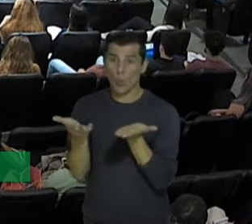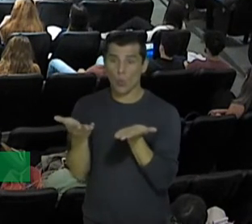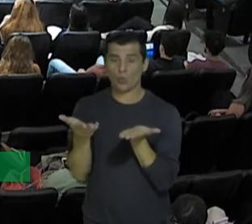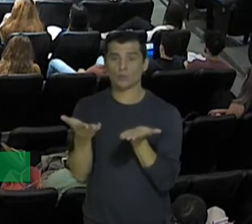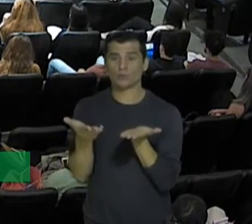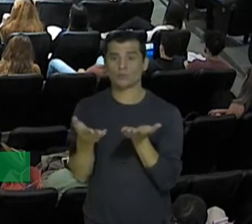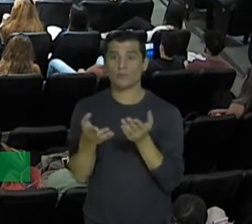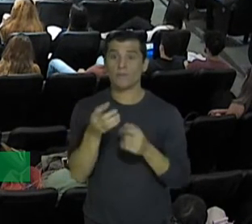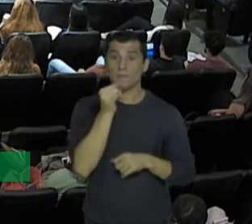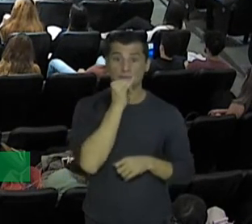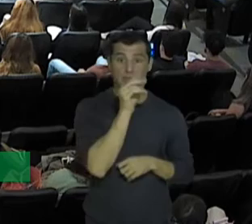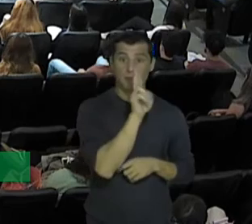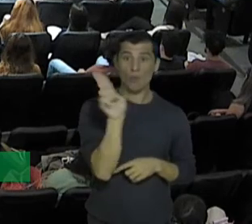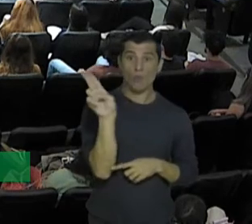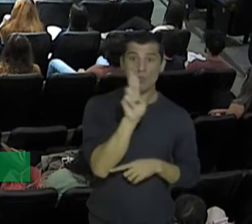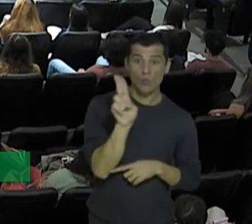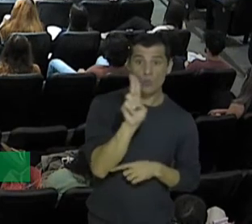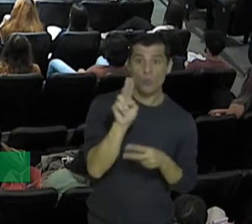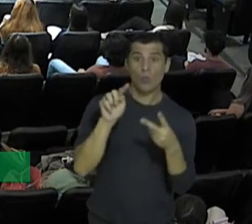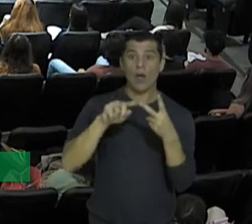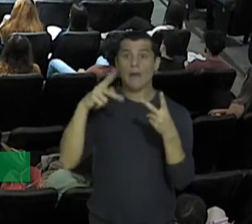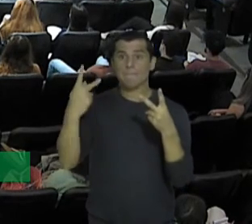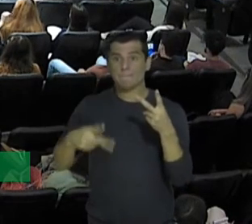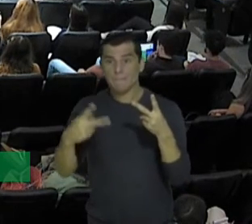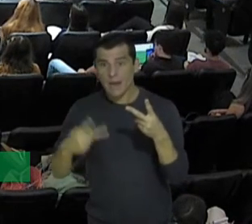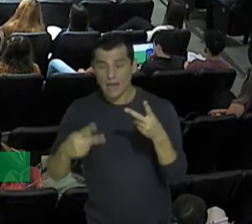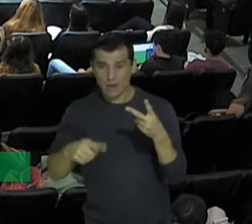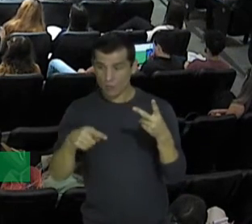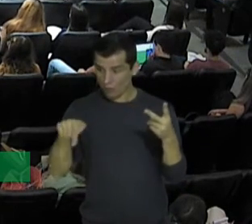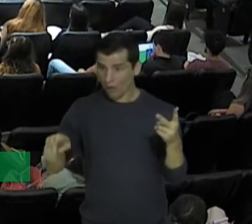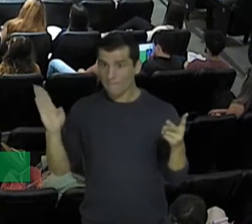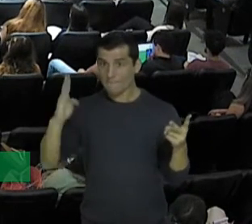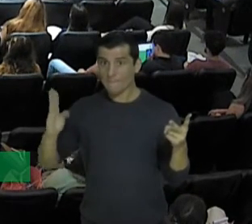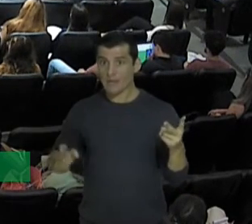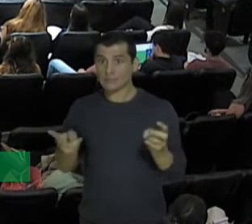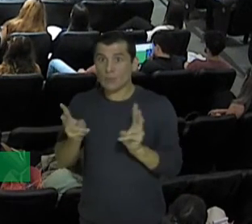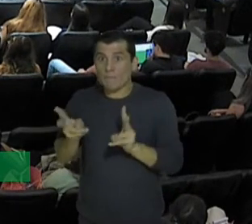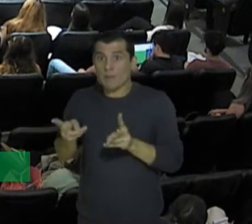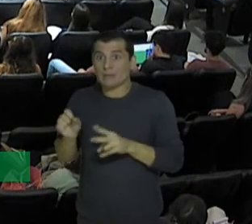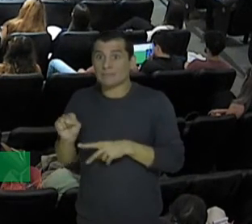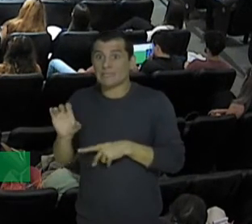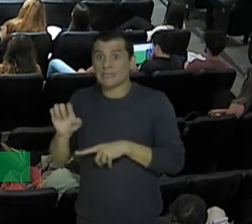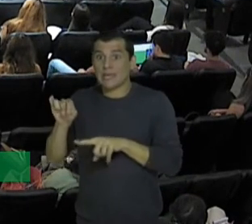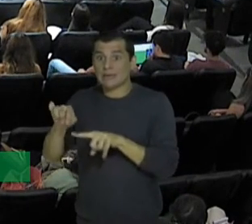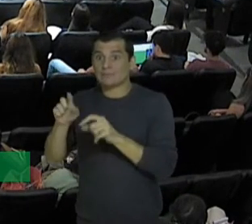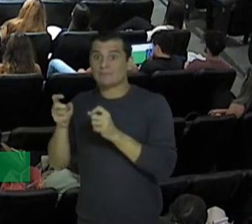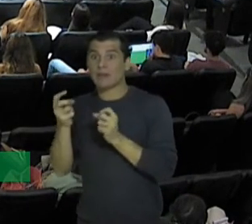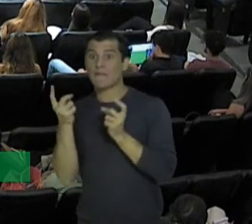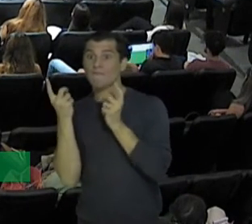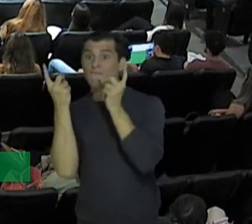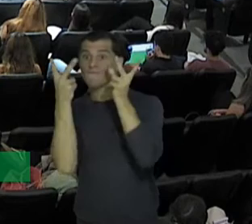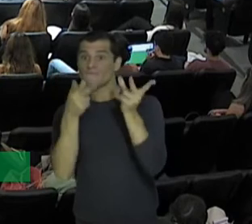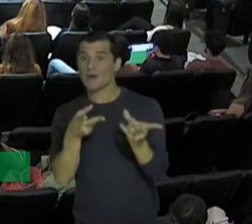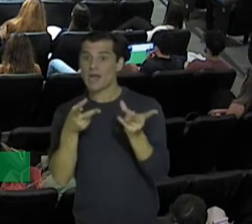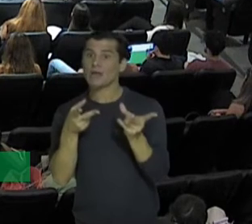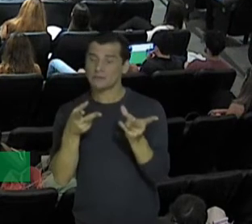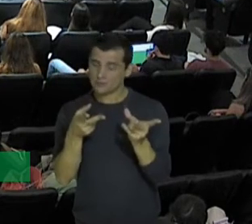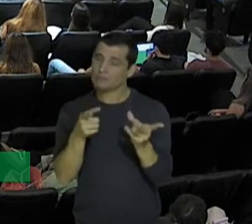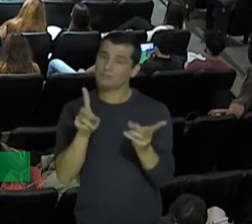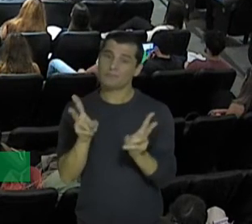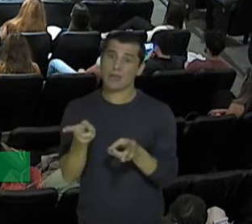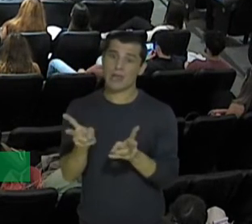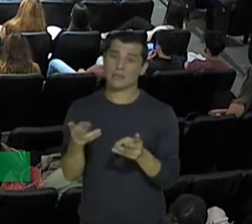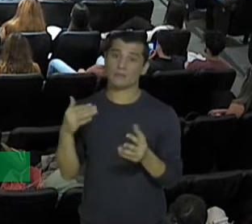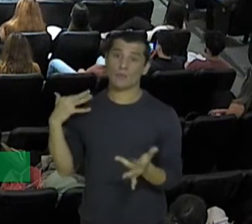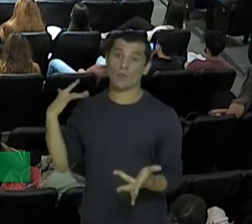pro Uruguai Paraguai mais ou menos a mesma coisa tem uma série de fatores aí né Isso é o que a gente vai discutir um pouco ao mesmo